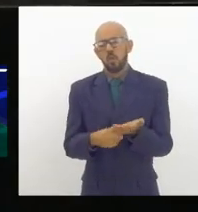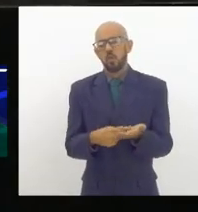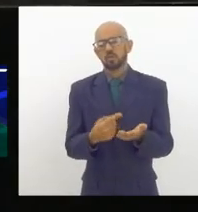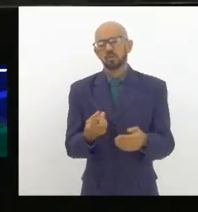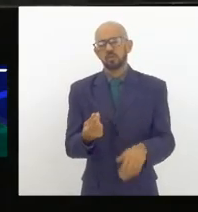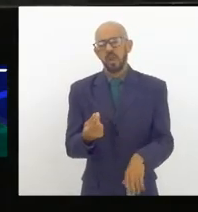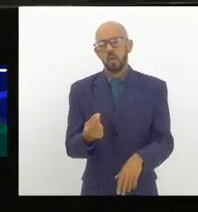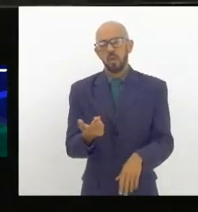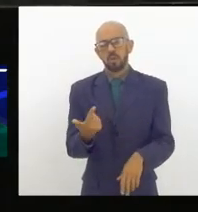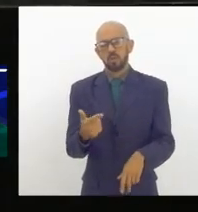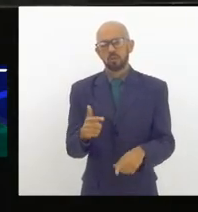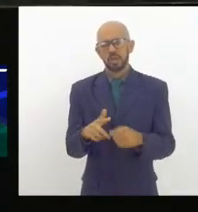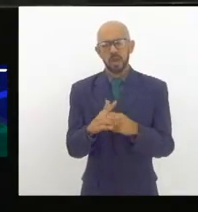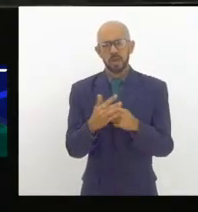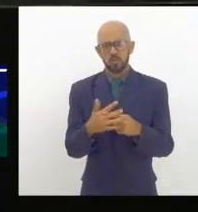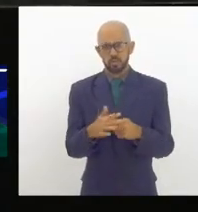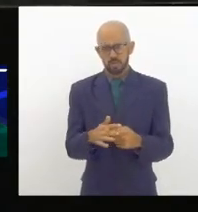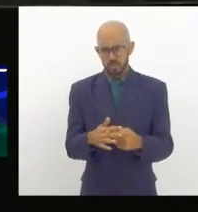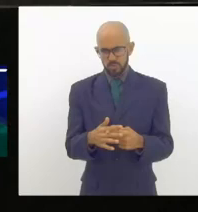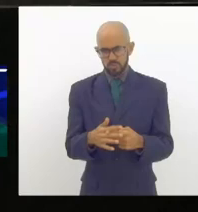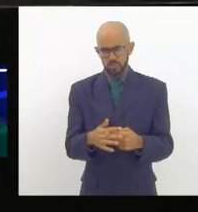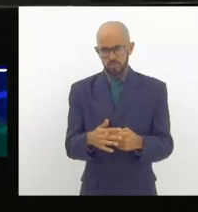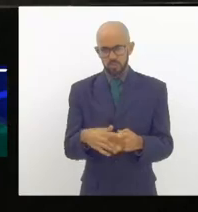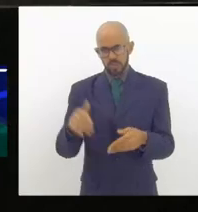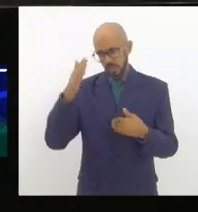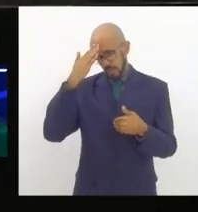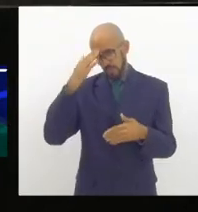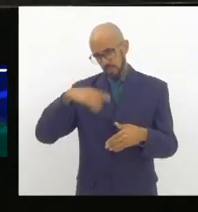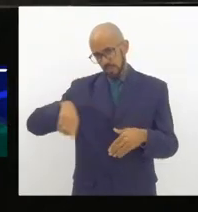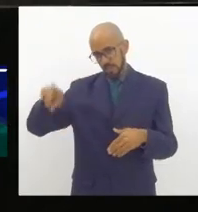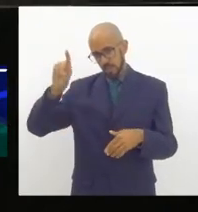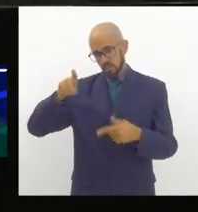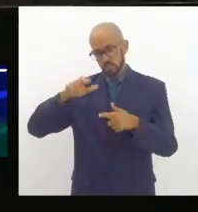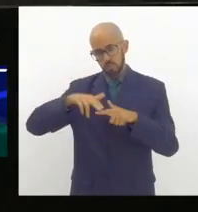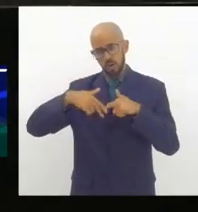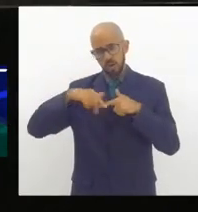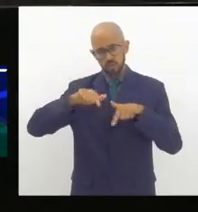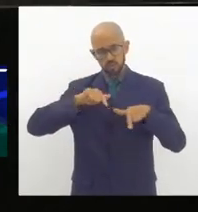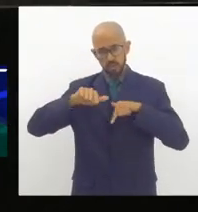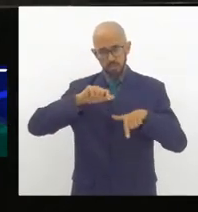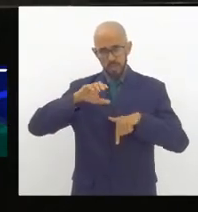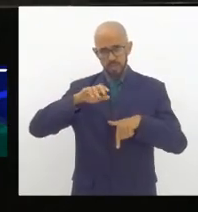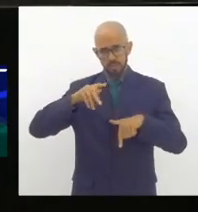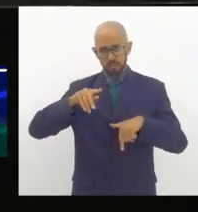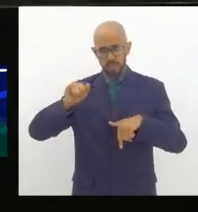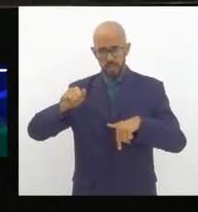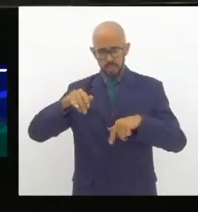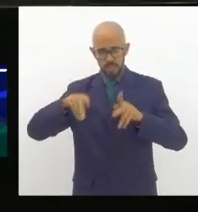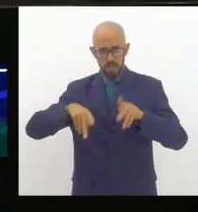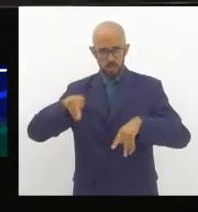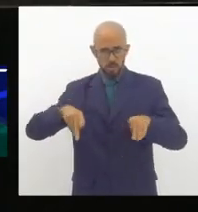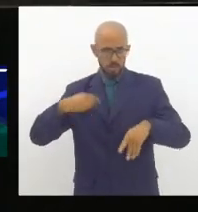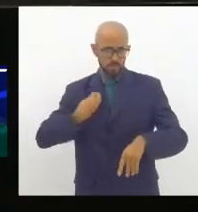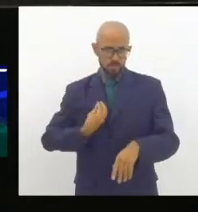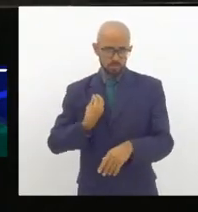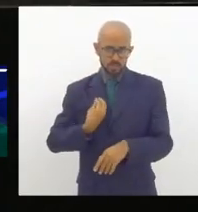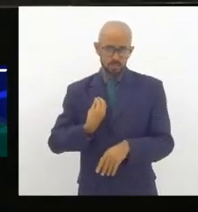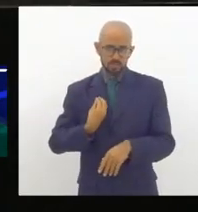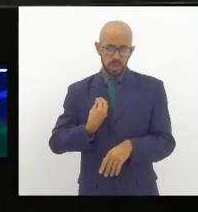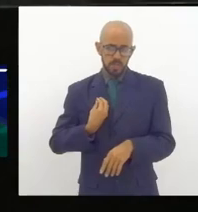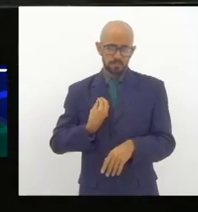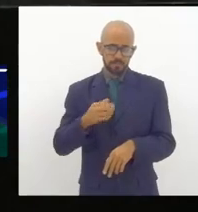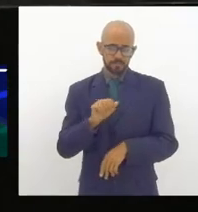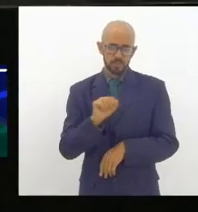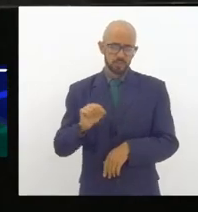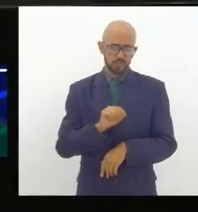terá reajuste graças a Deus através do trabalho não tem dessa CPI e dos mesmos a serviço da população que participou né